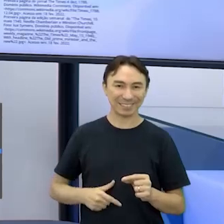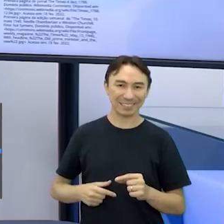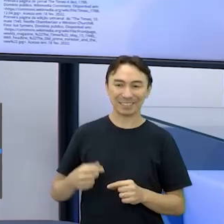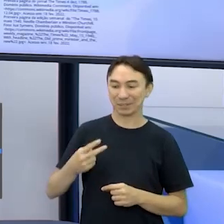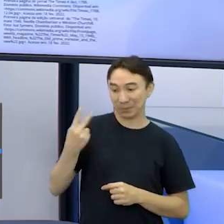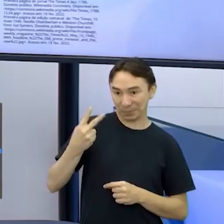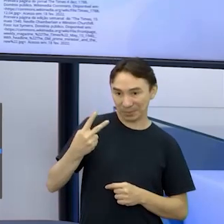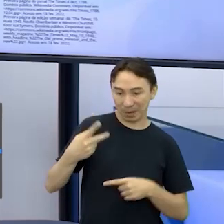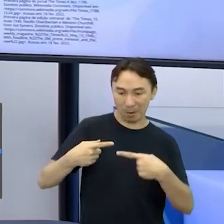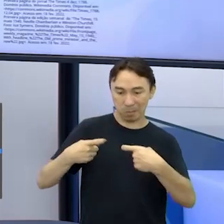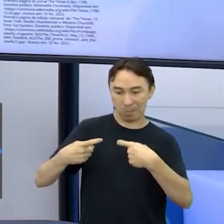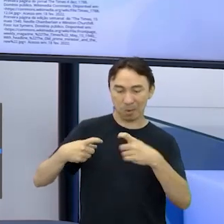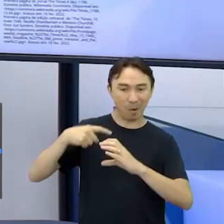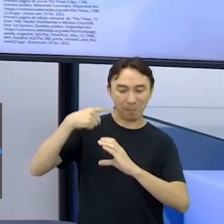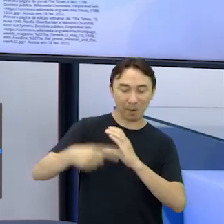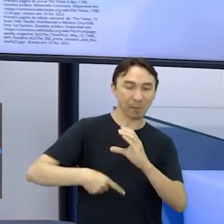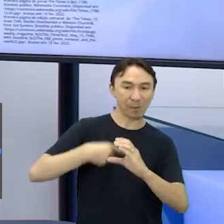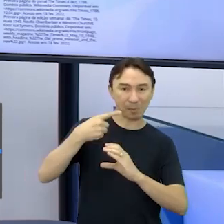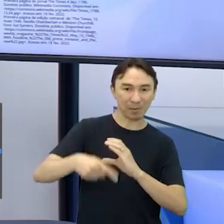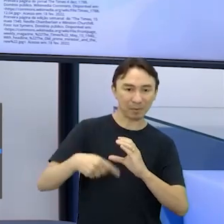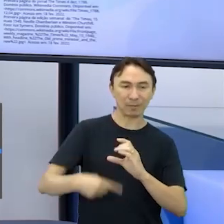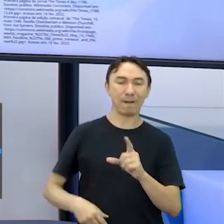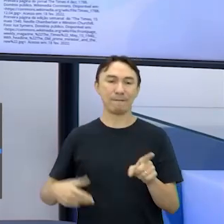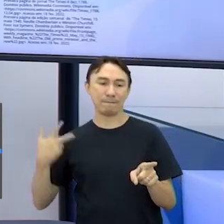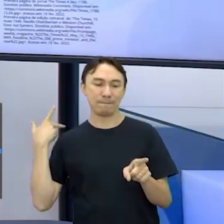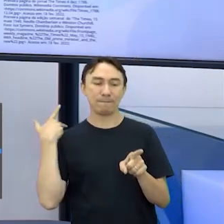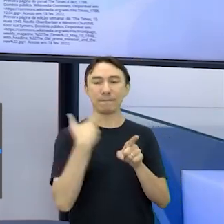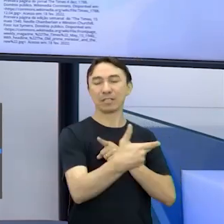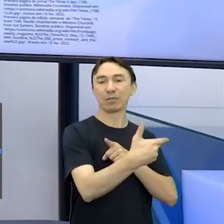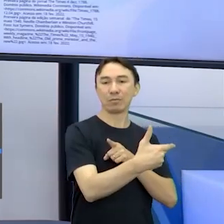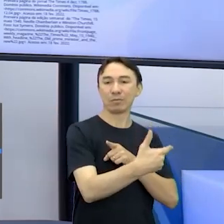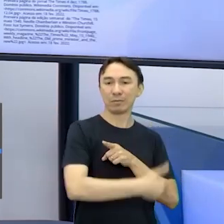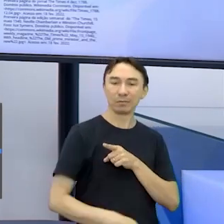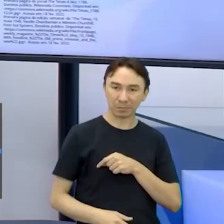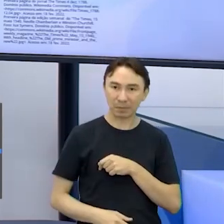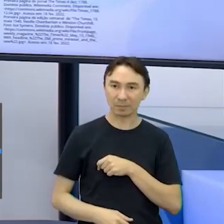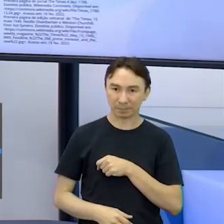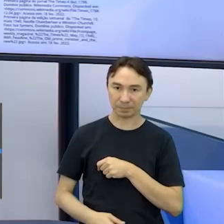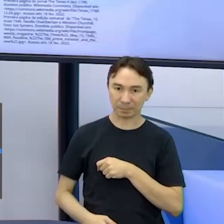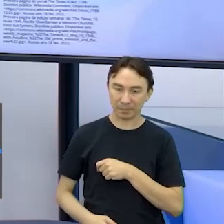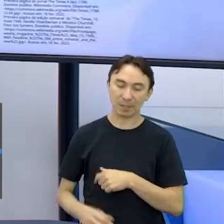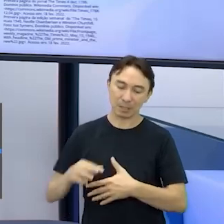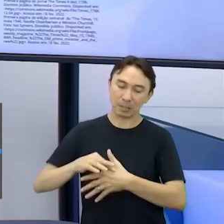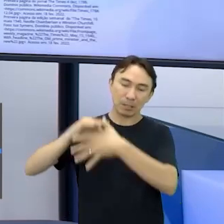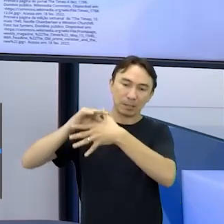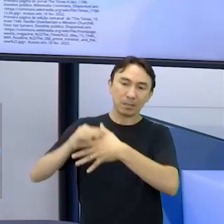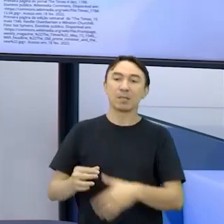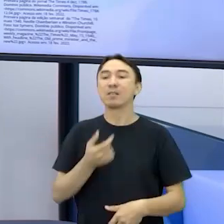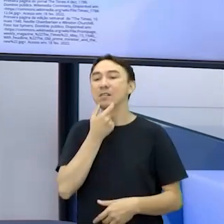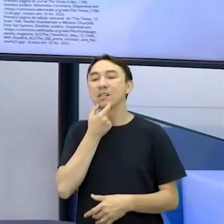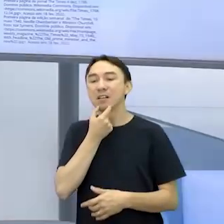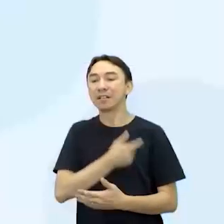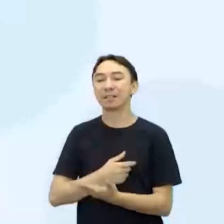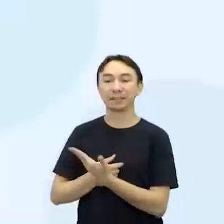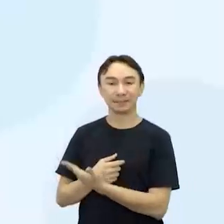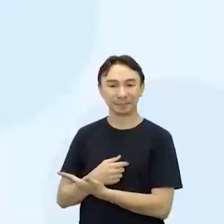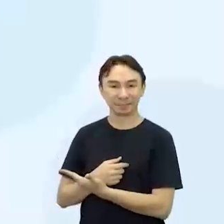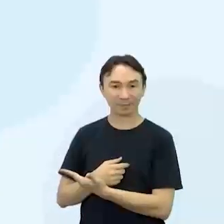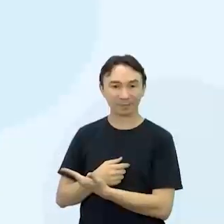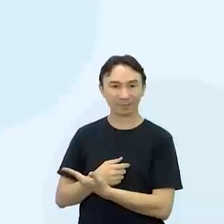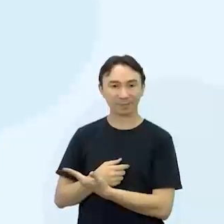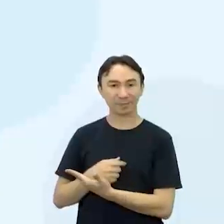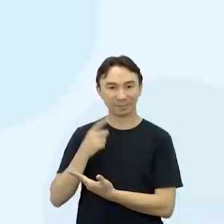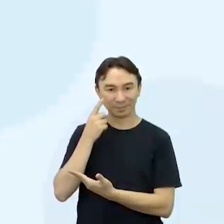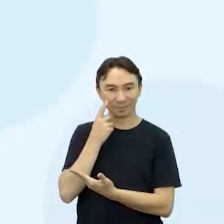dos aliados, liderando a Inglaterra, né? Liderando a Inglaterra. Então, notem, como você percebe nessa foto aqui,